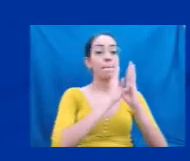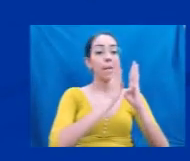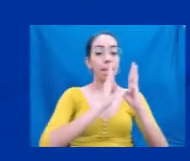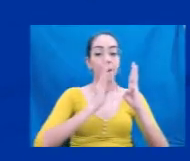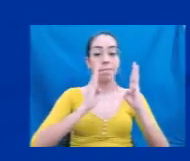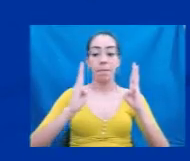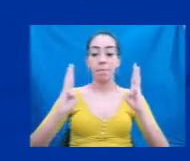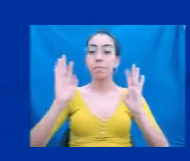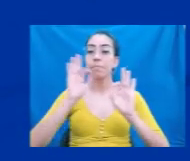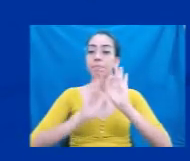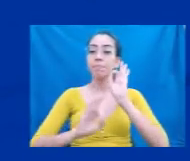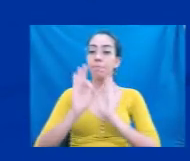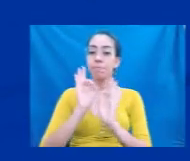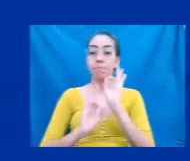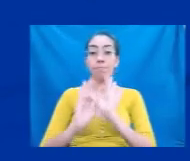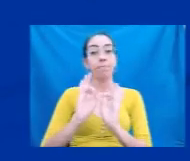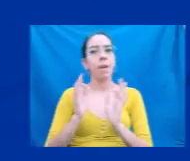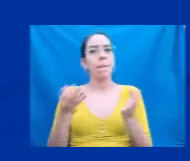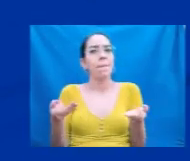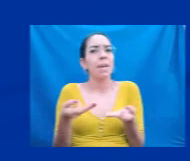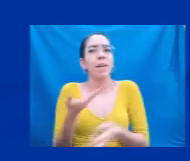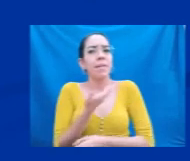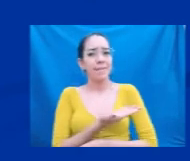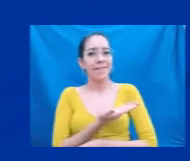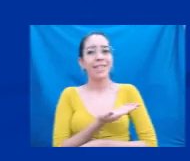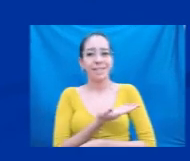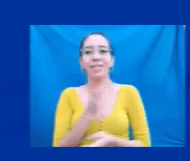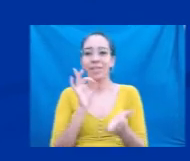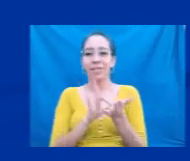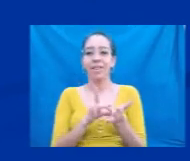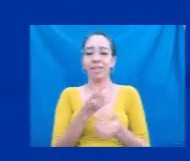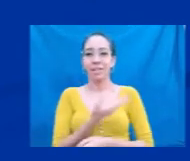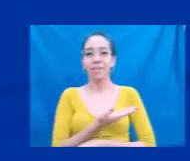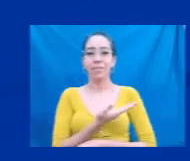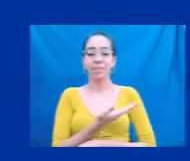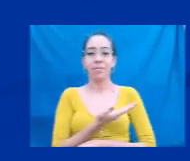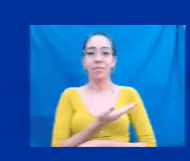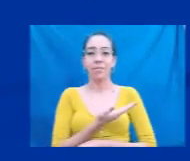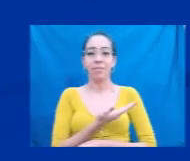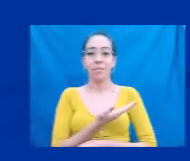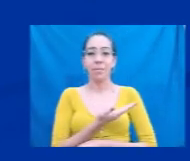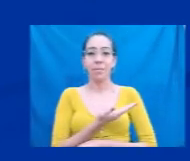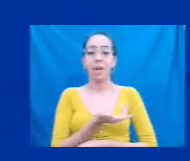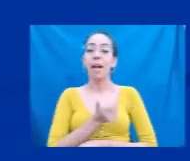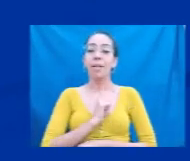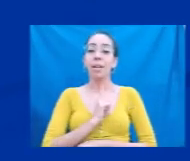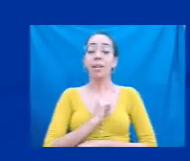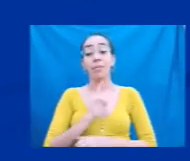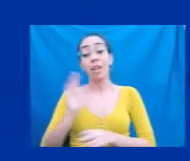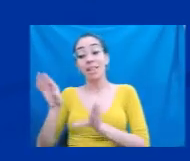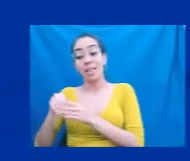um almoxarifado realmente, tá? O que a gente tem dentro dos laboratórios é uma adequação no armazenamento desses